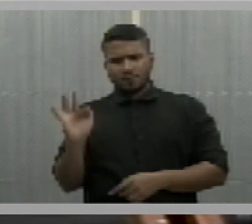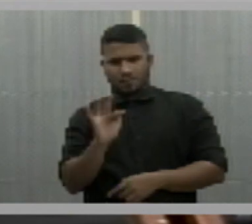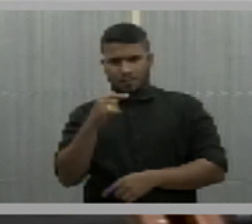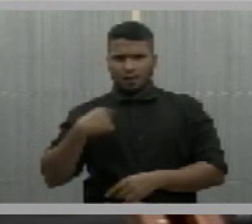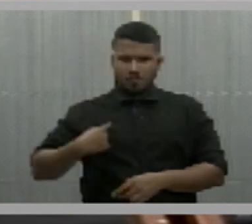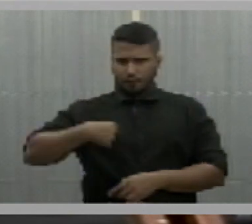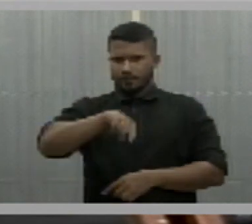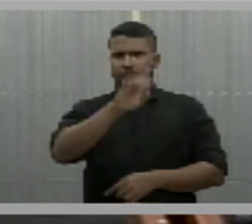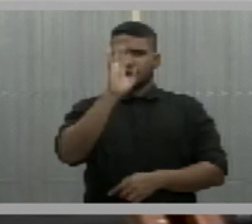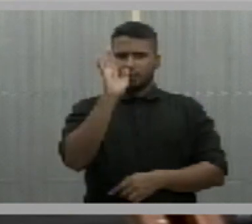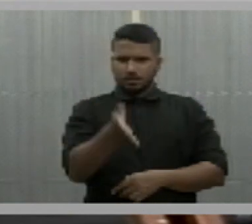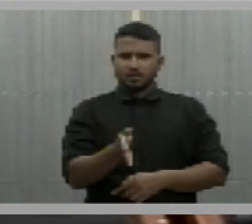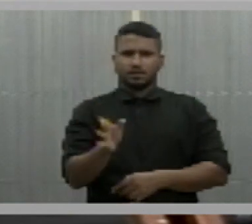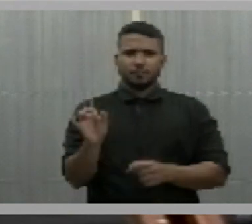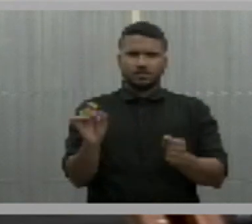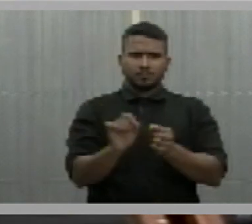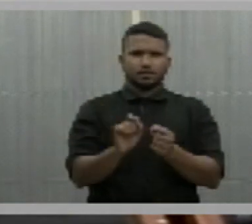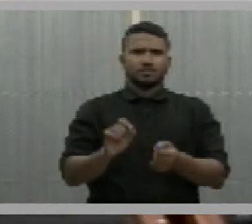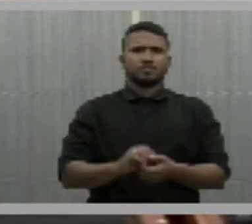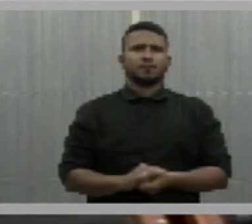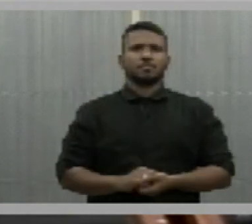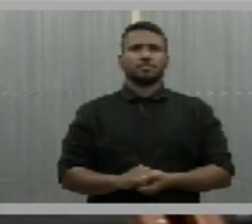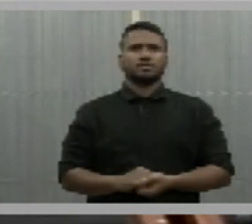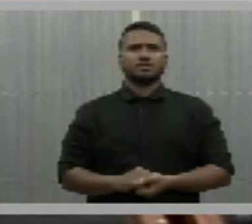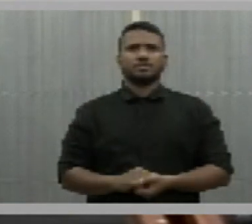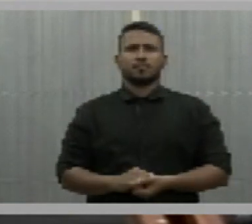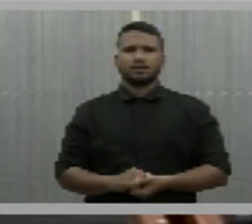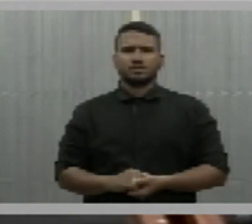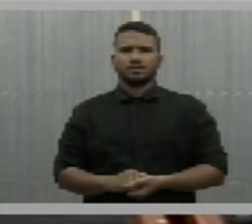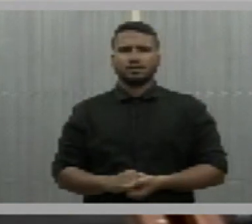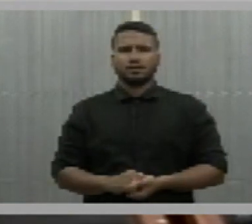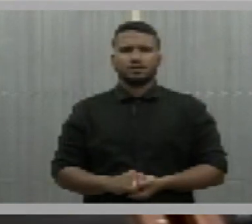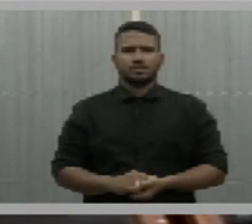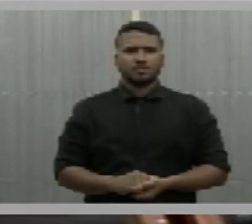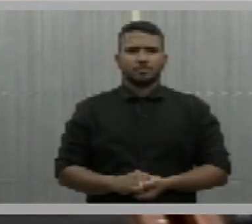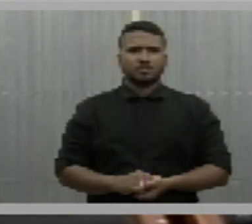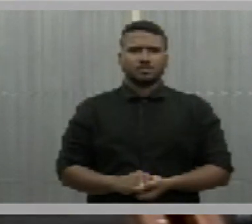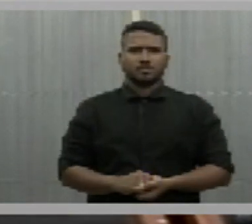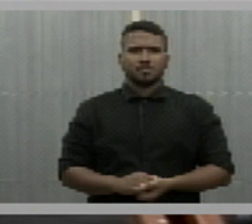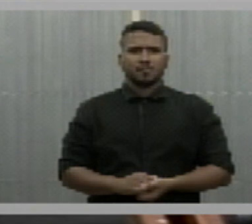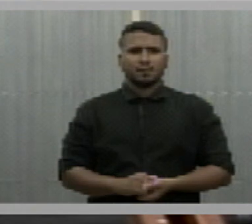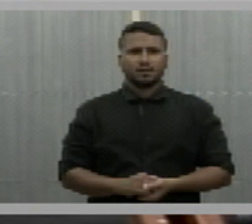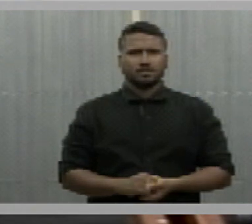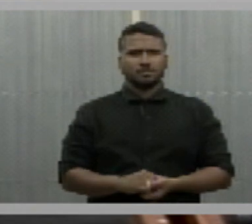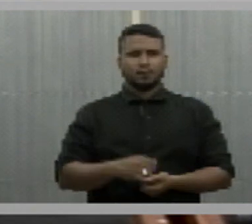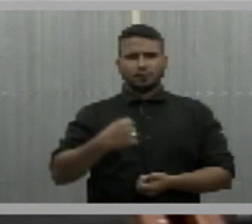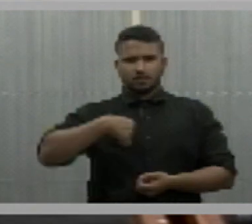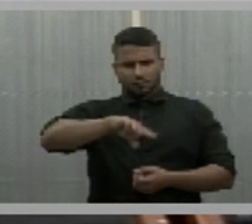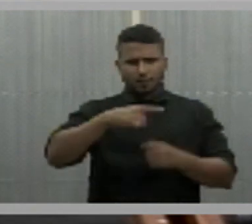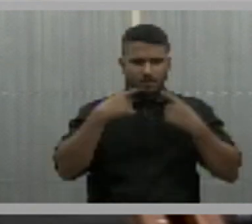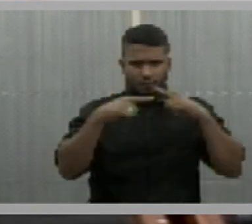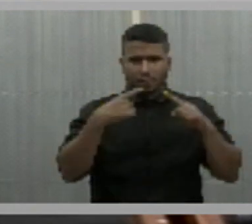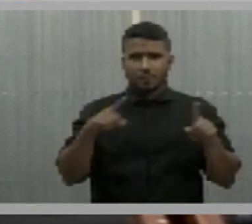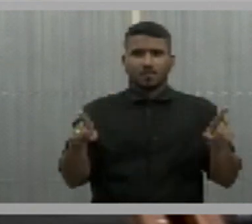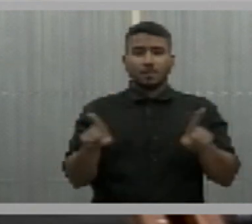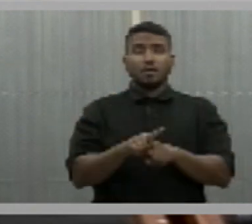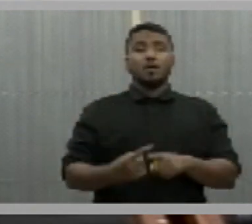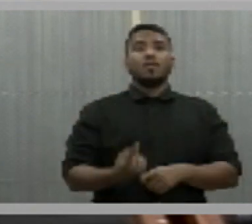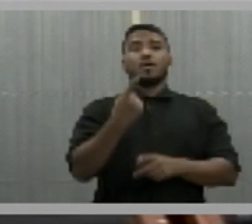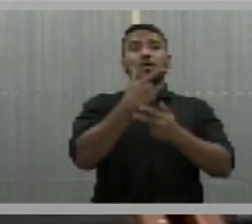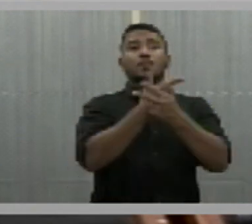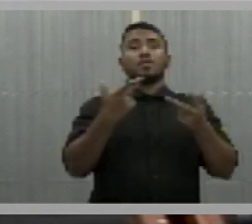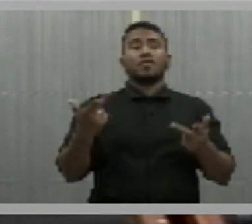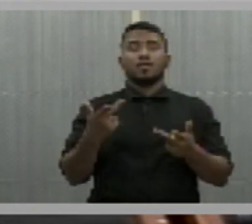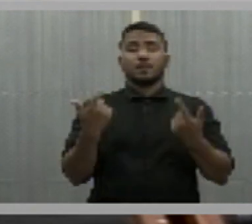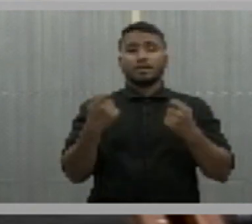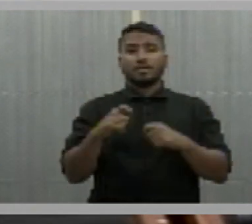fui e fiz essa denúncia, e ao Ministério Público Estadual, que eu fiz esta denúncia. E a única coisa que resta